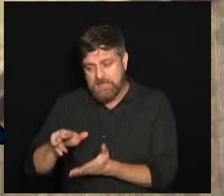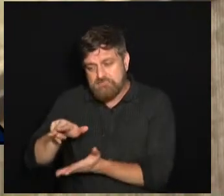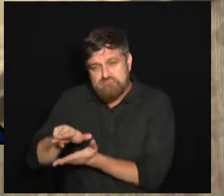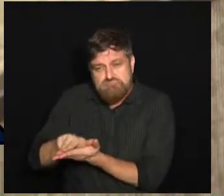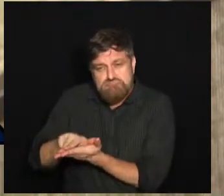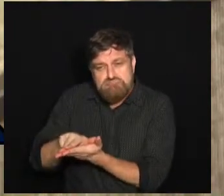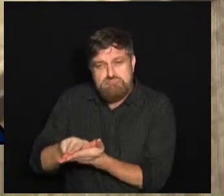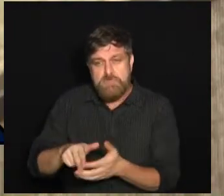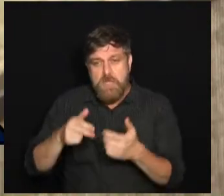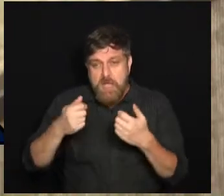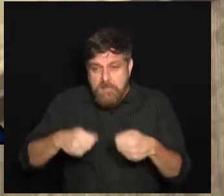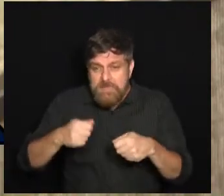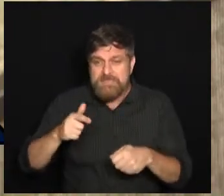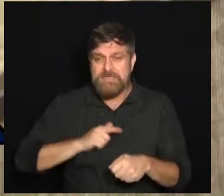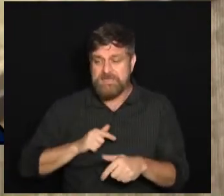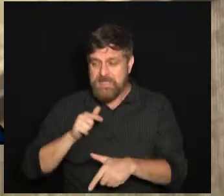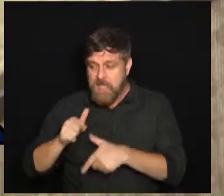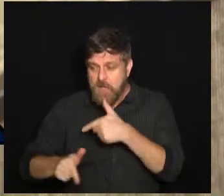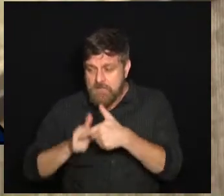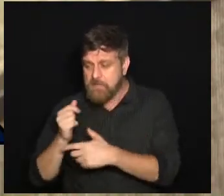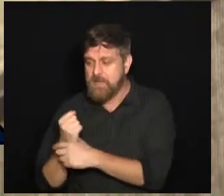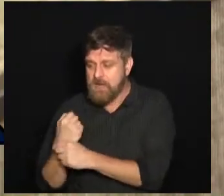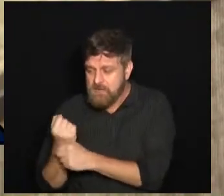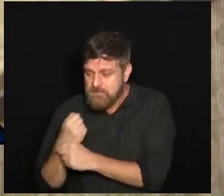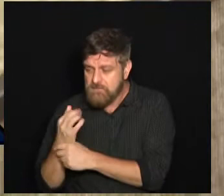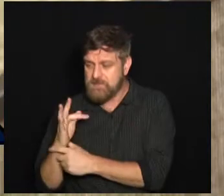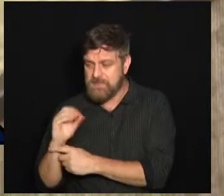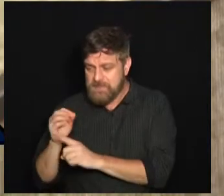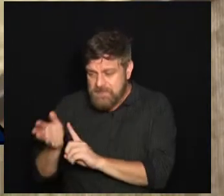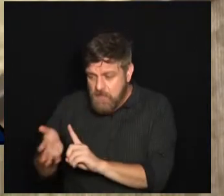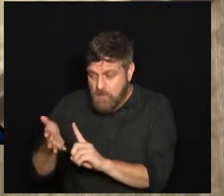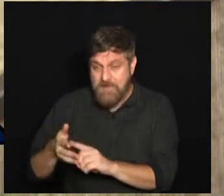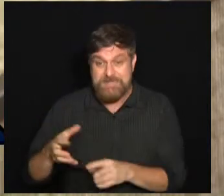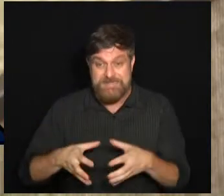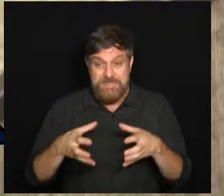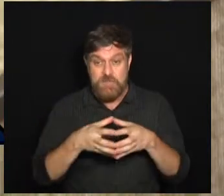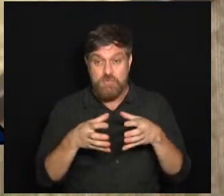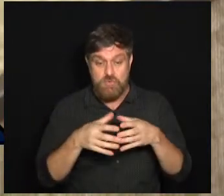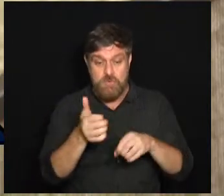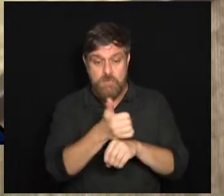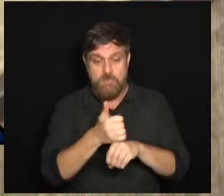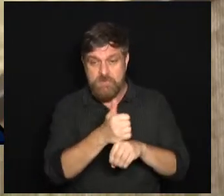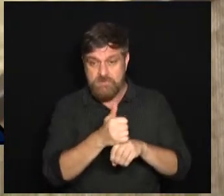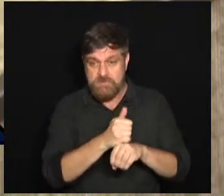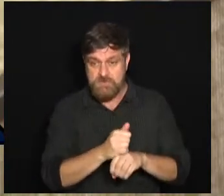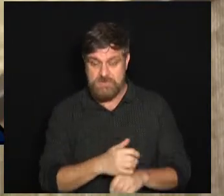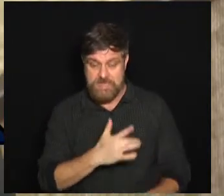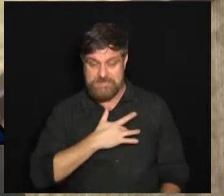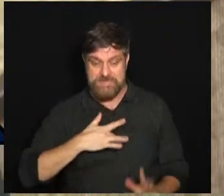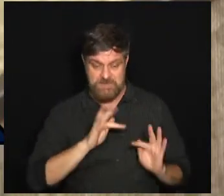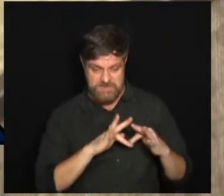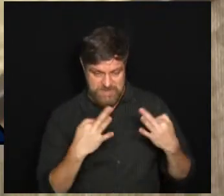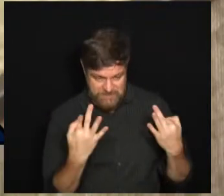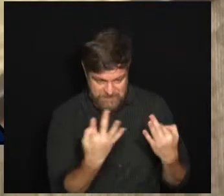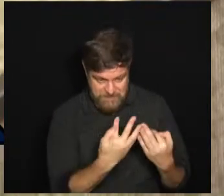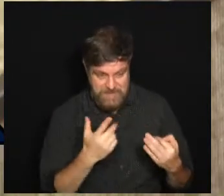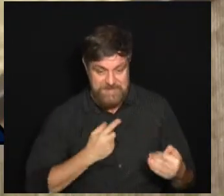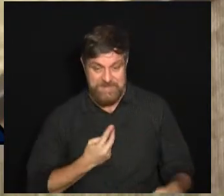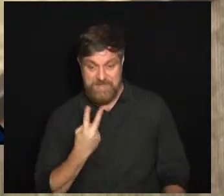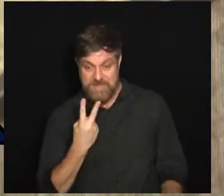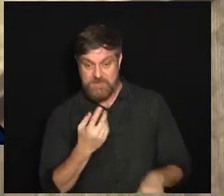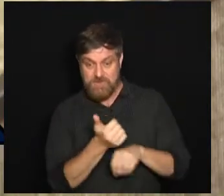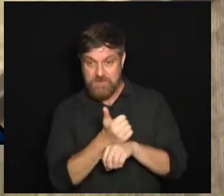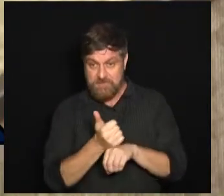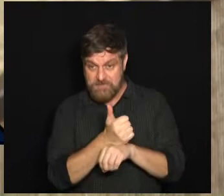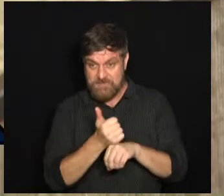vezes demandam esse serviço. E se você tiver na equipe de saúde da família a presença desses profissionais, eles